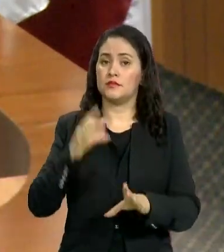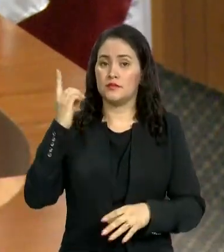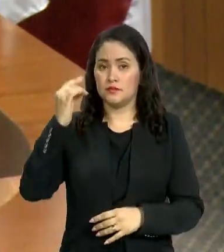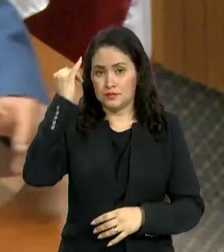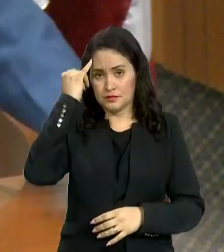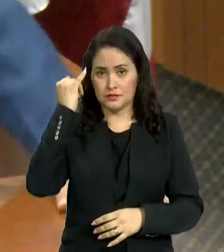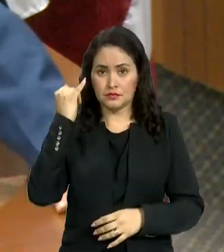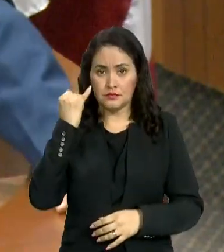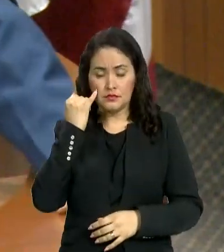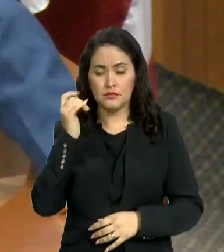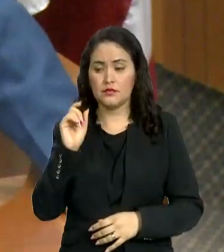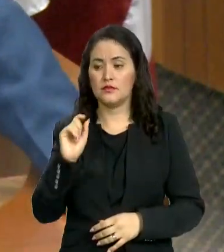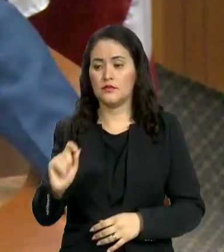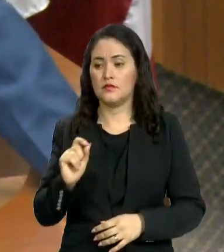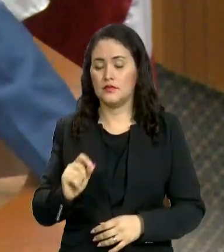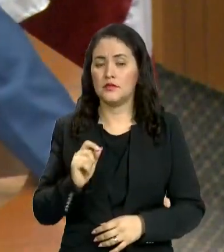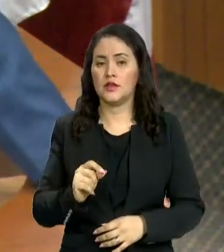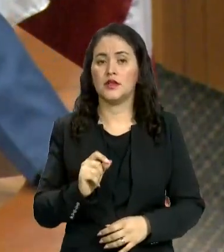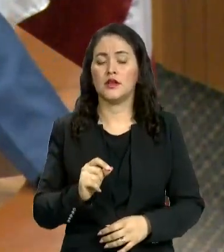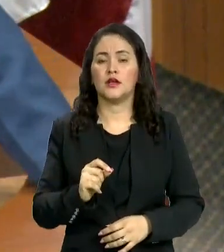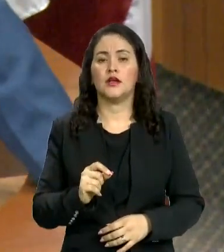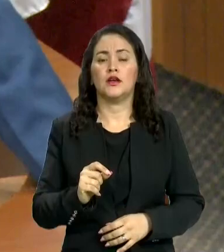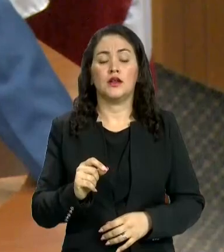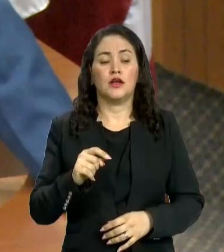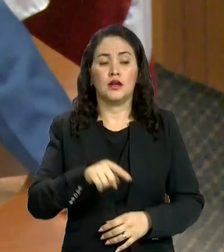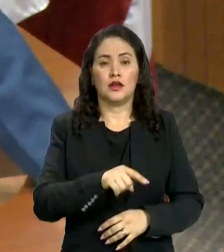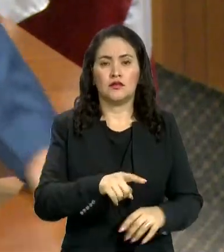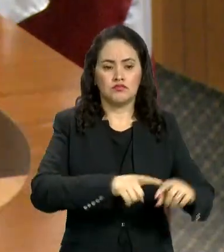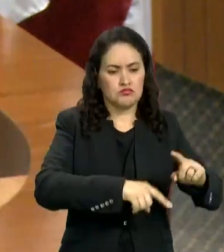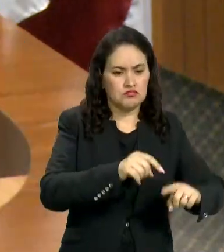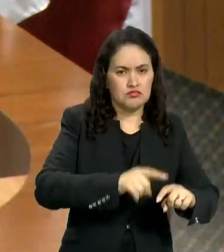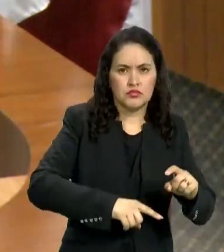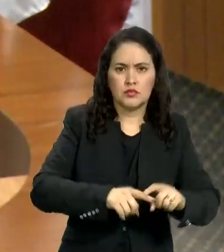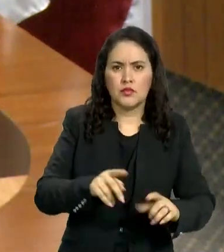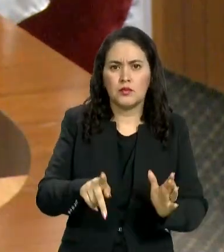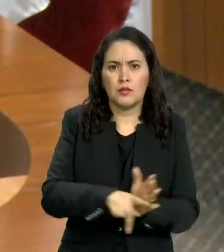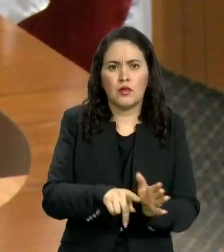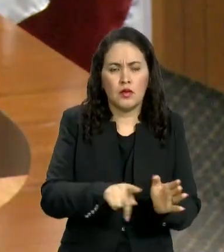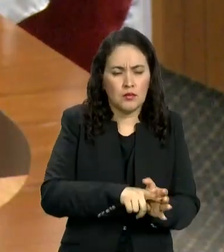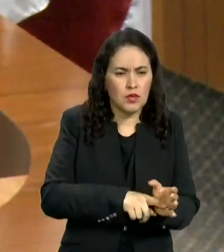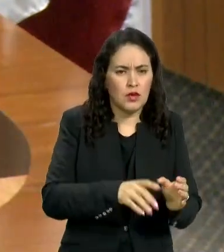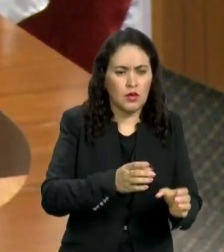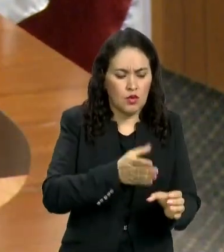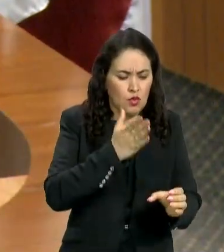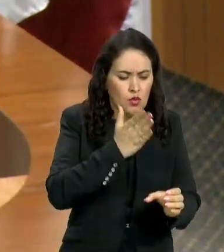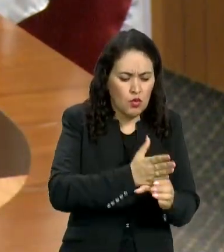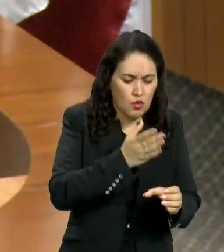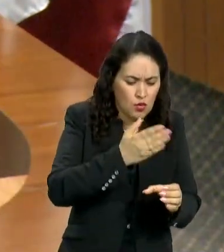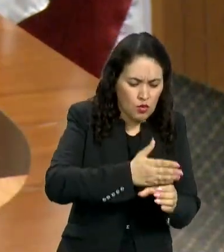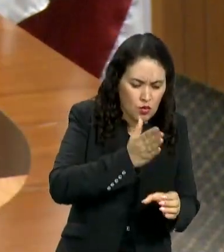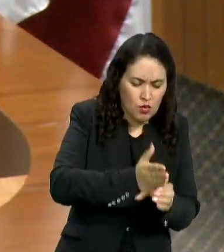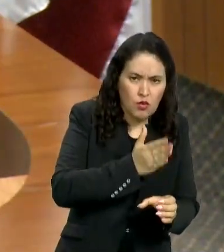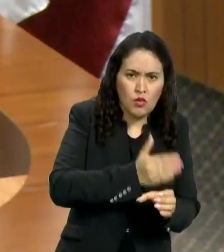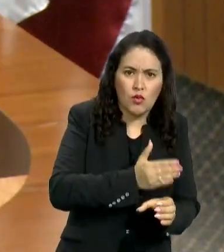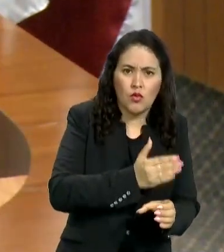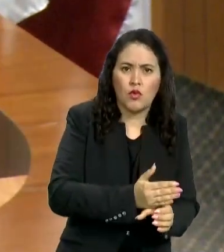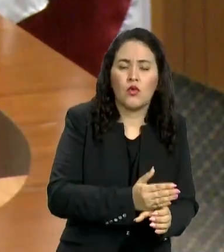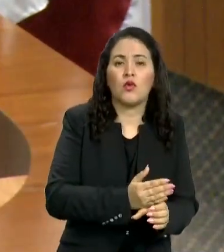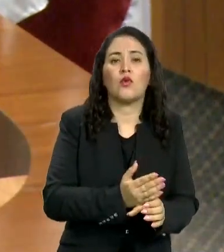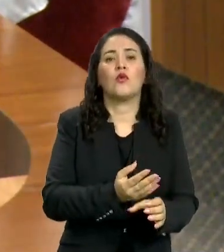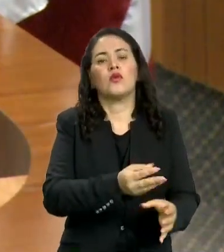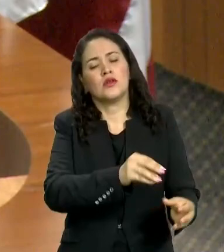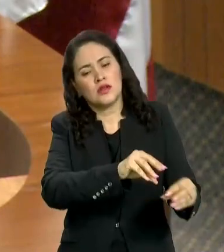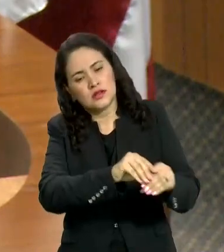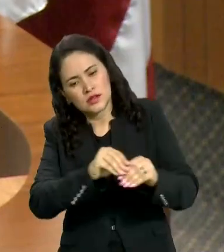incorporar também o subproduto da do Babaçu né aqui no nosso cerimonial Eu particularmente